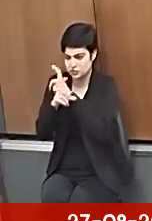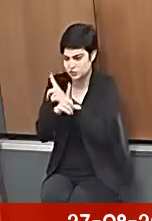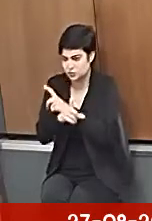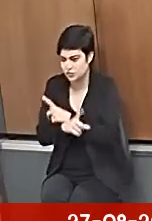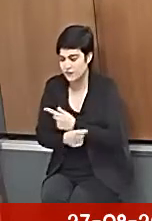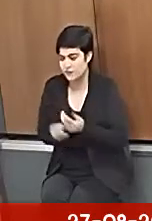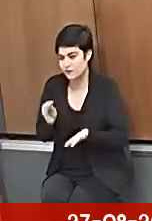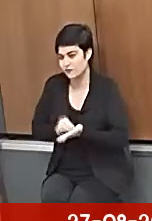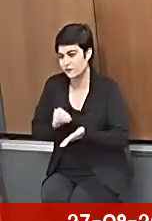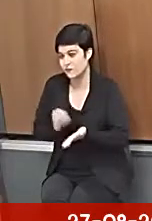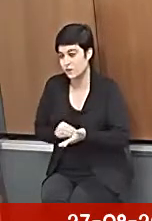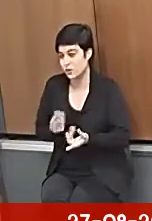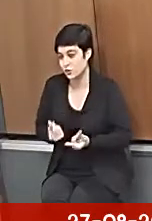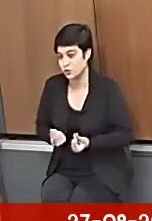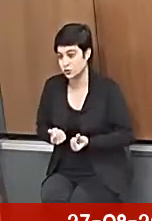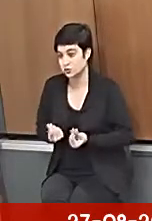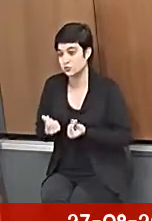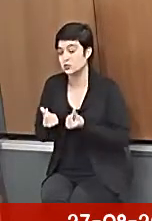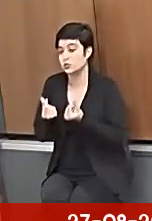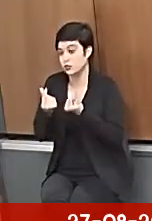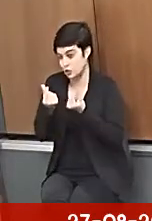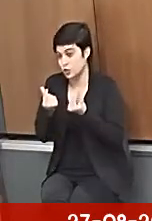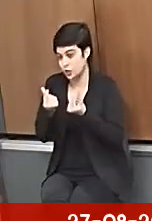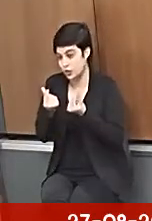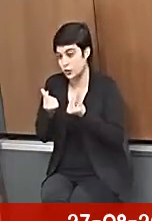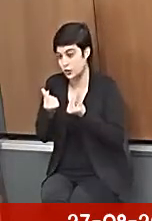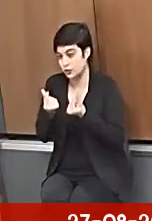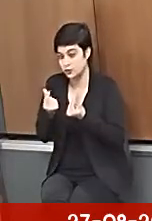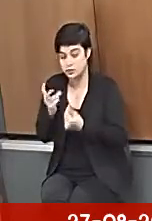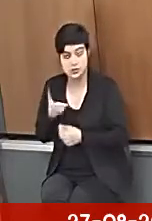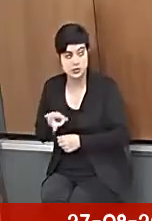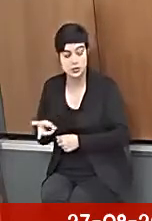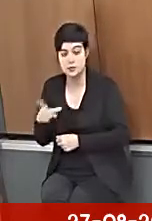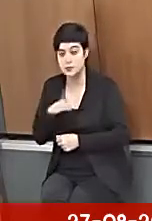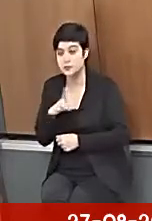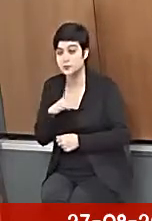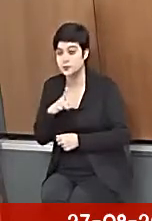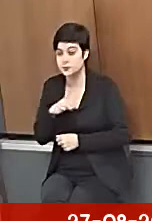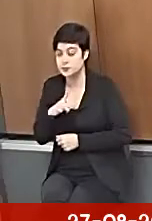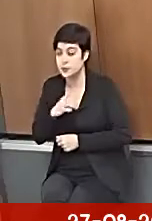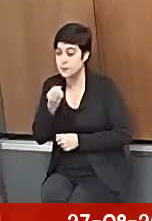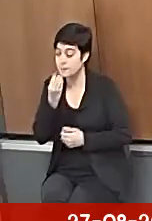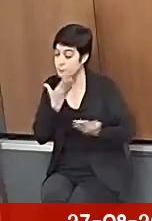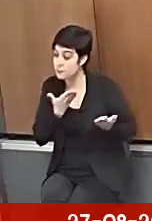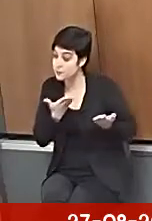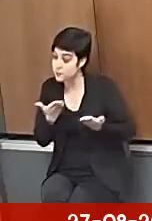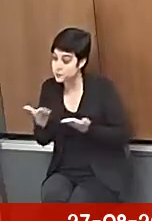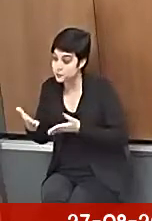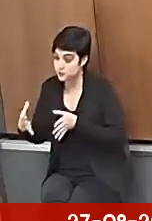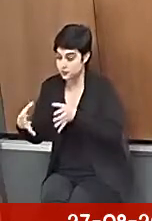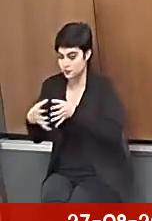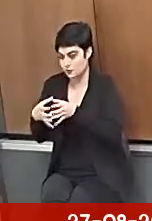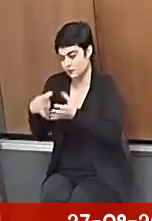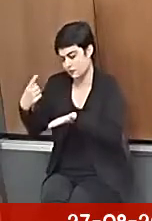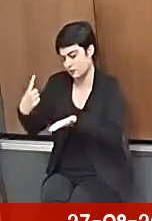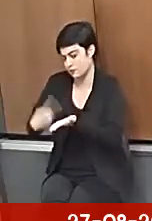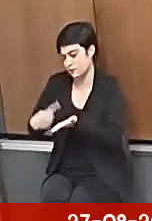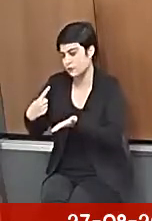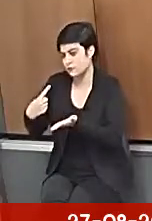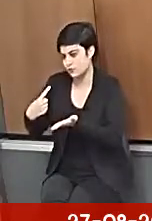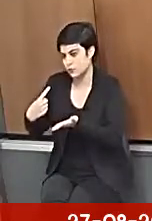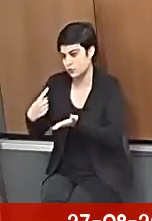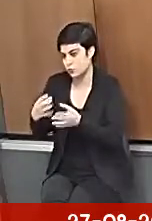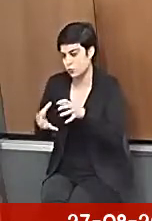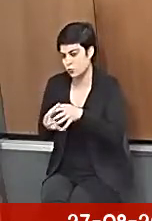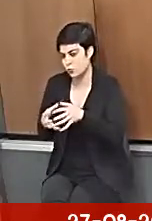públicos será mais será sempre é bem vindo a parceria do estado para a iniciativa privada